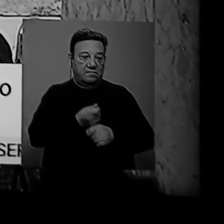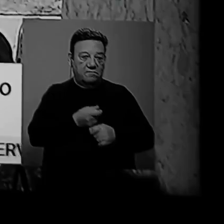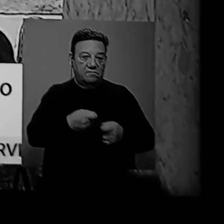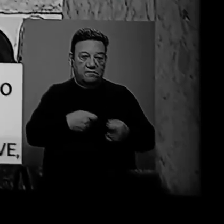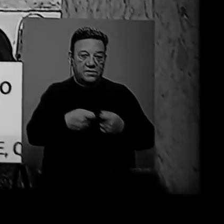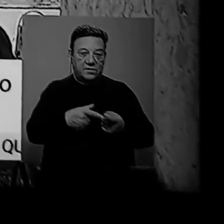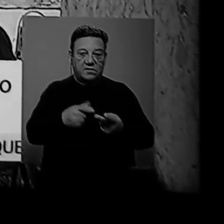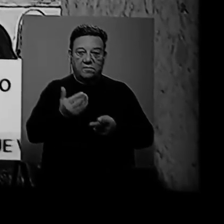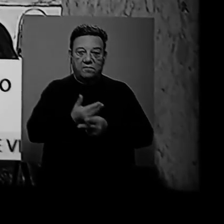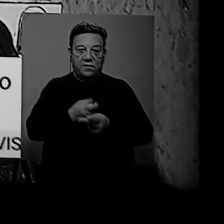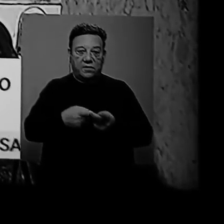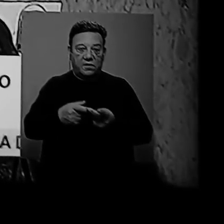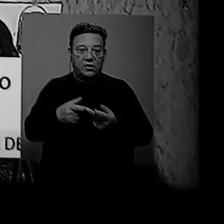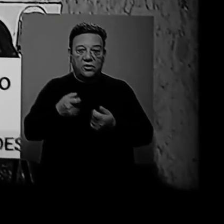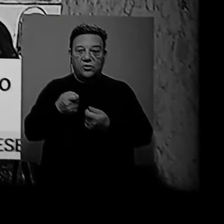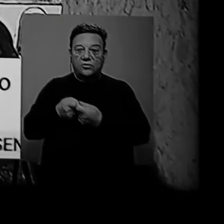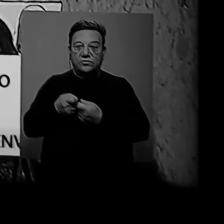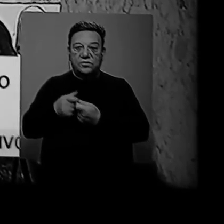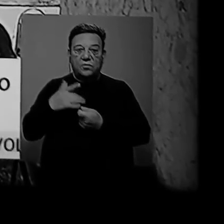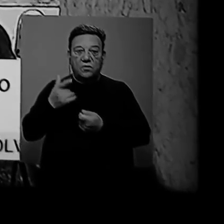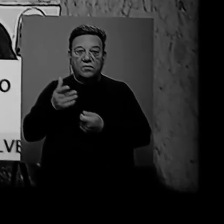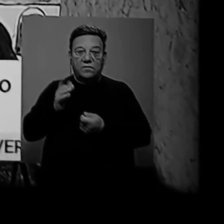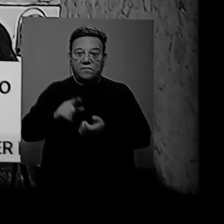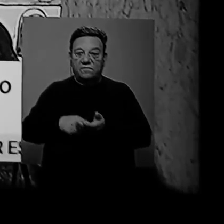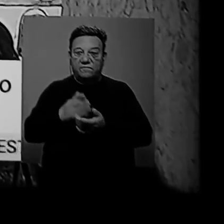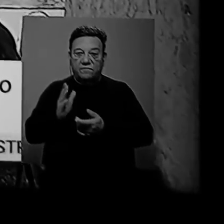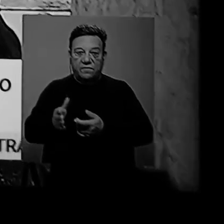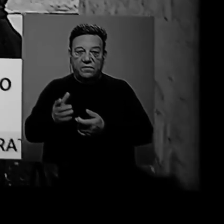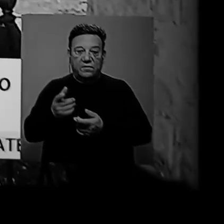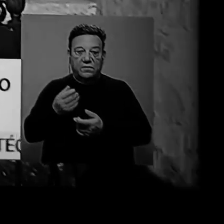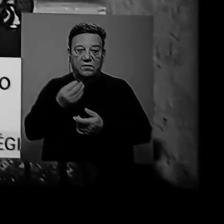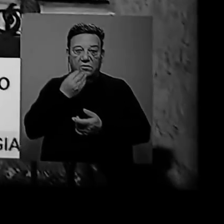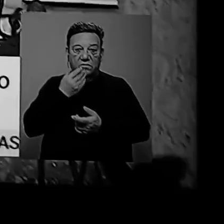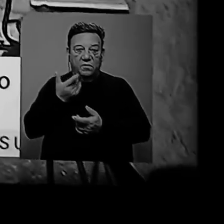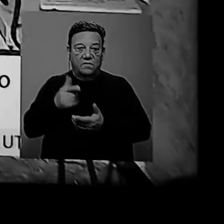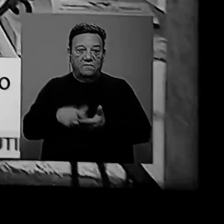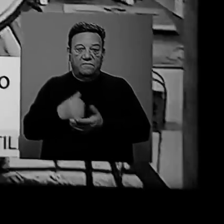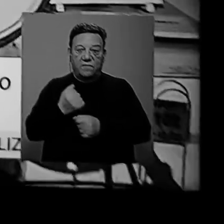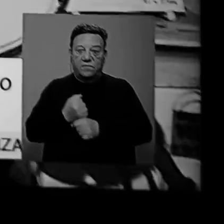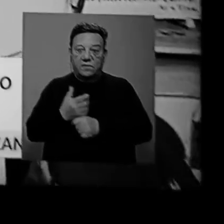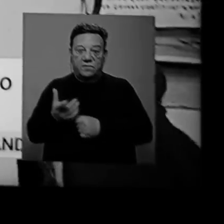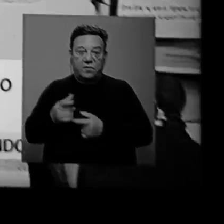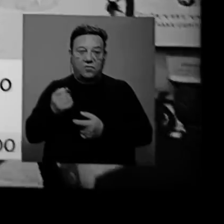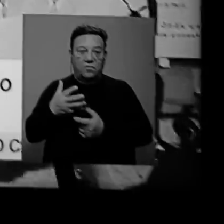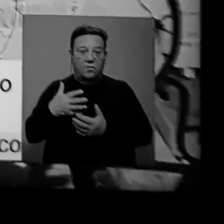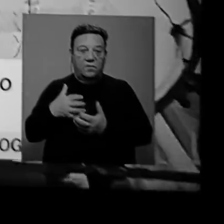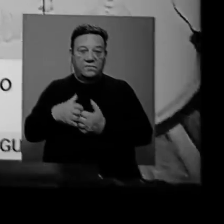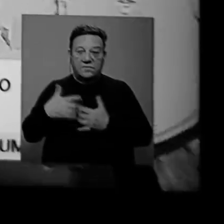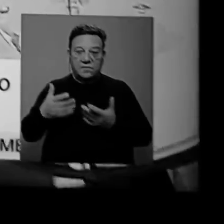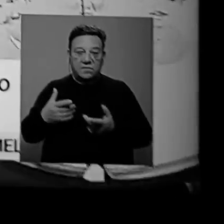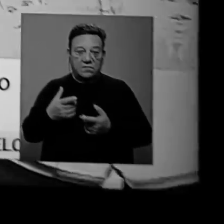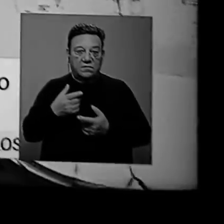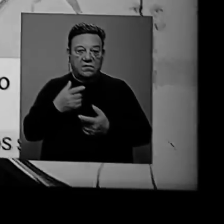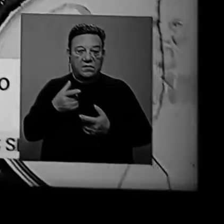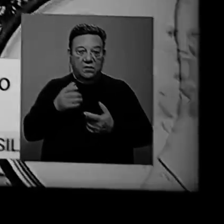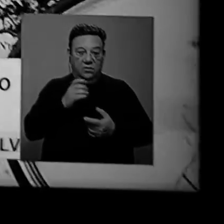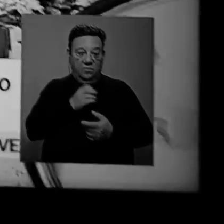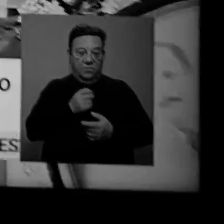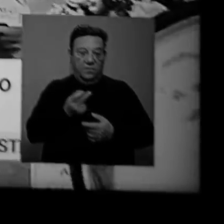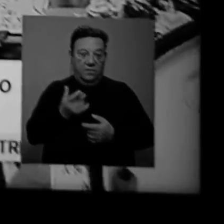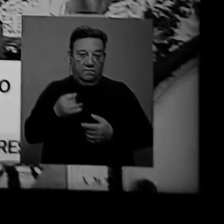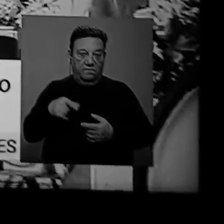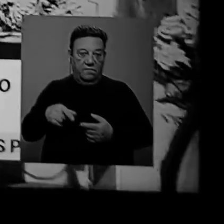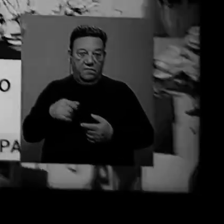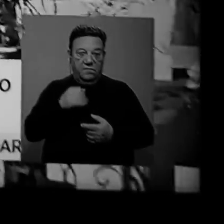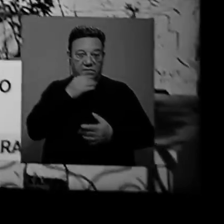de subsídios quando havia falta de comer, por falta de trabalho, por acidente e tudo mais. A cooperativa,